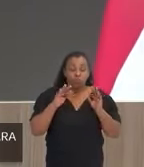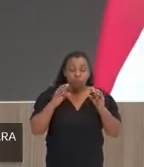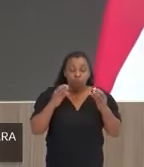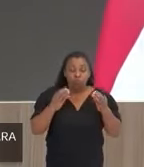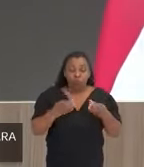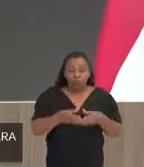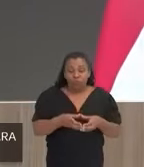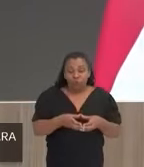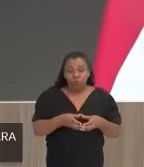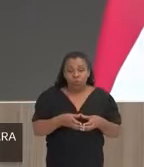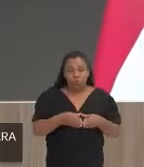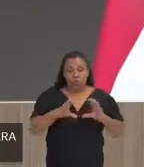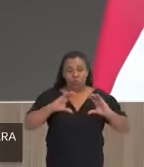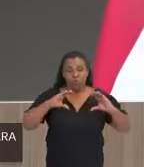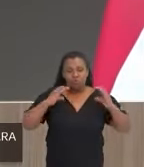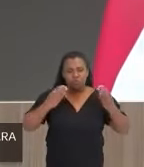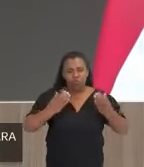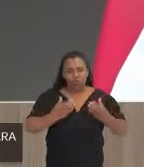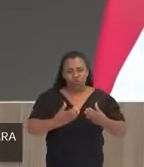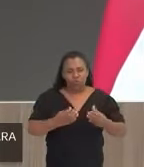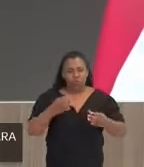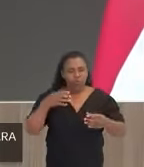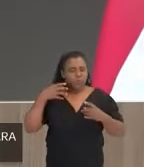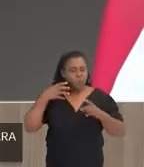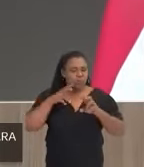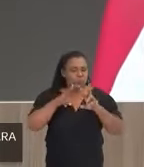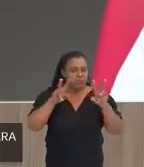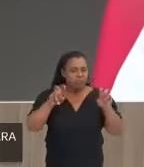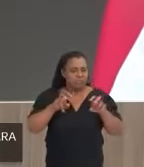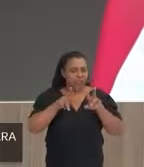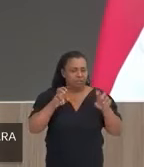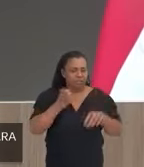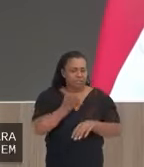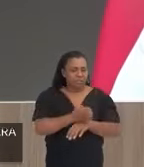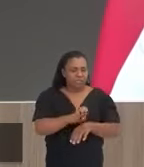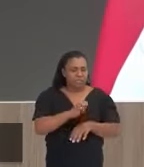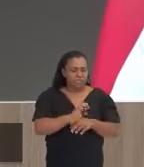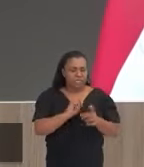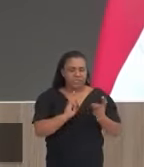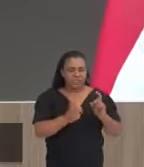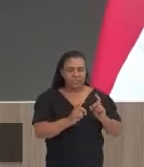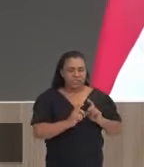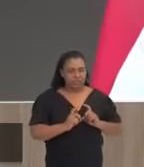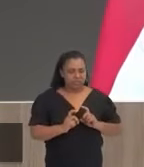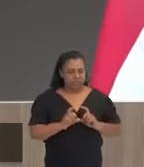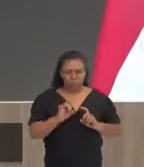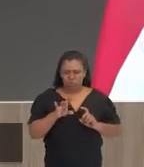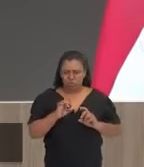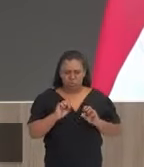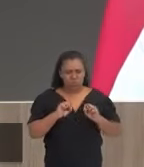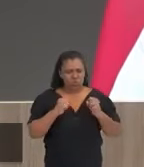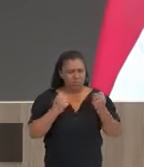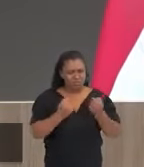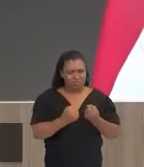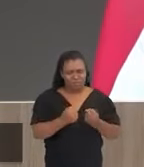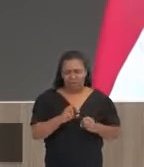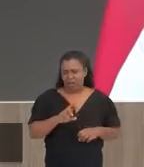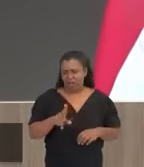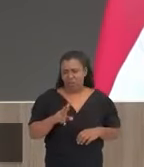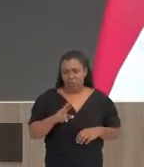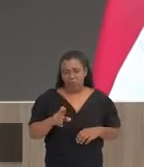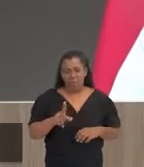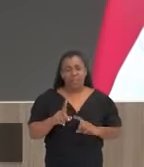de estágio. Então, não era apenas o seminário. O seminário, ele veio depois da construção